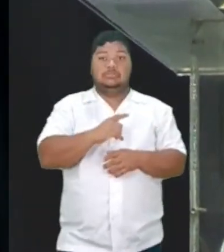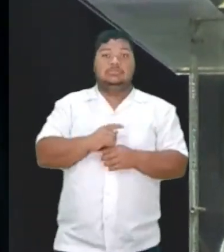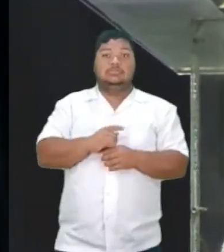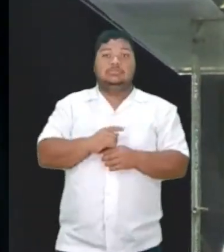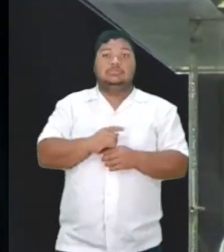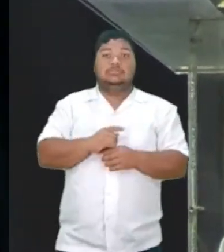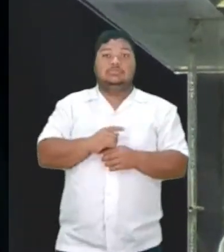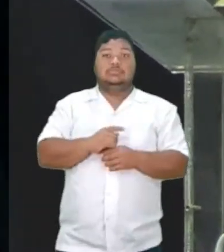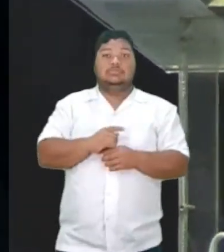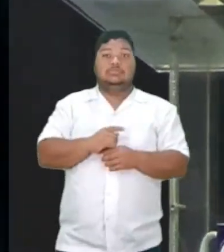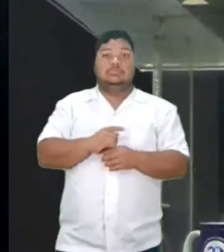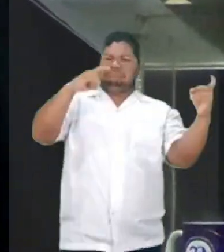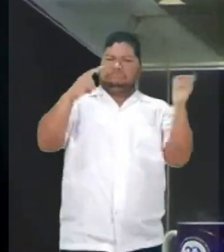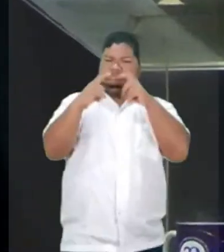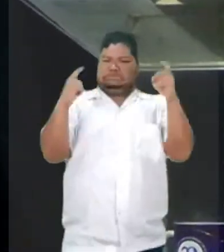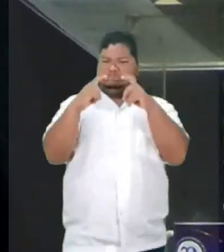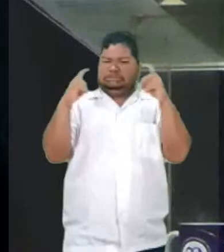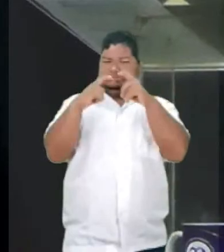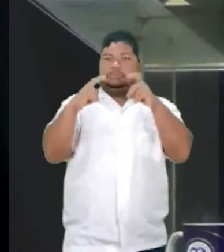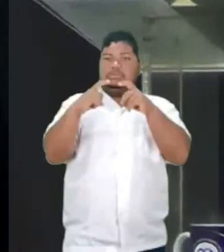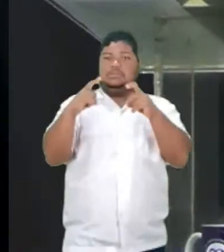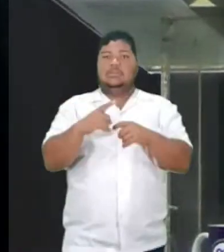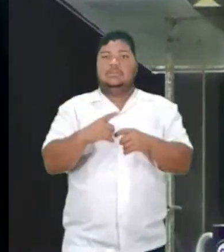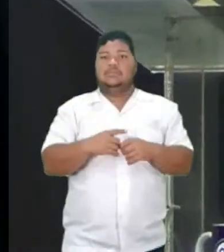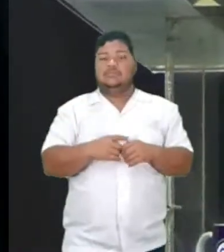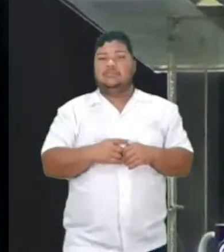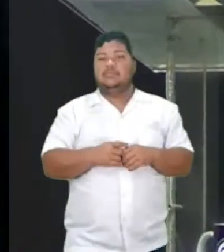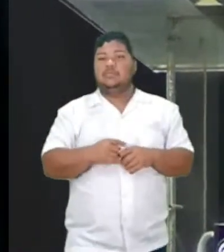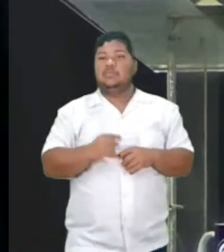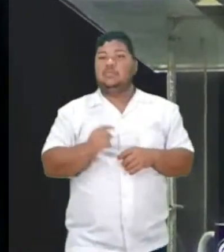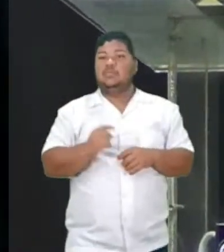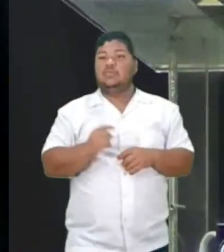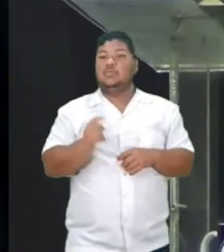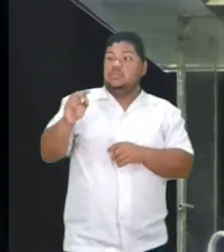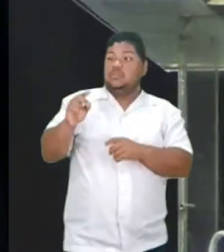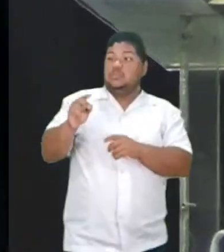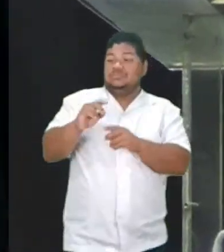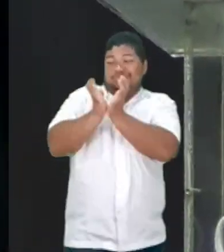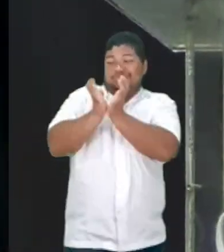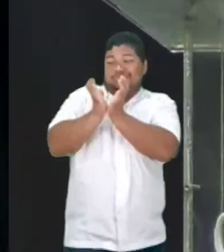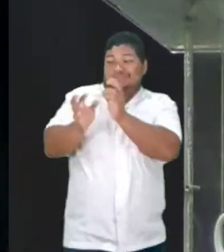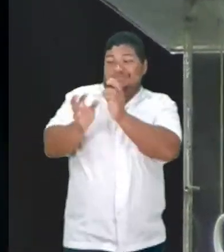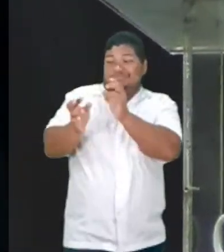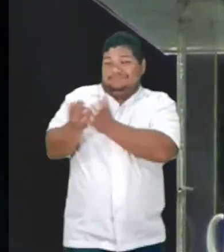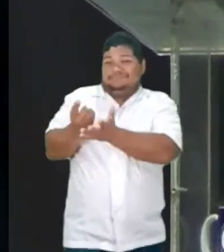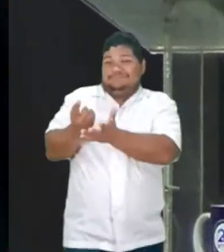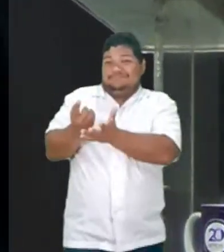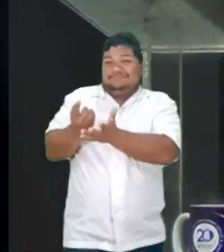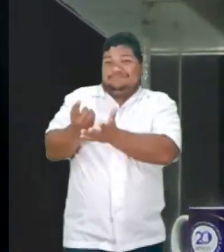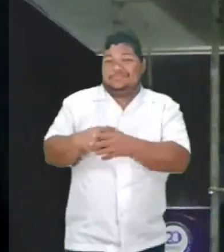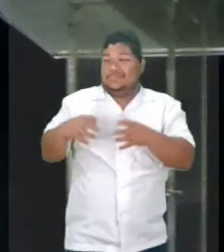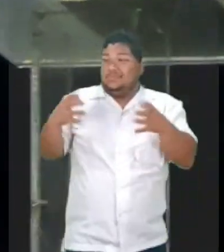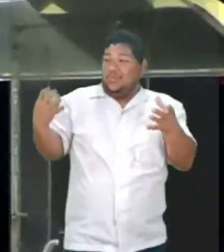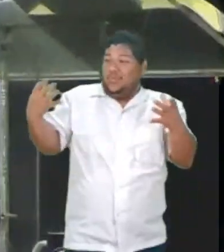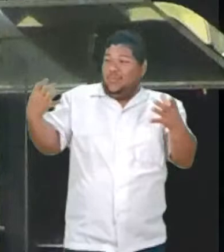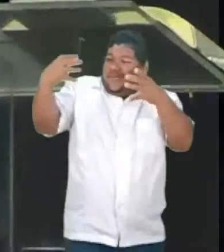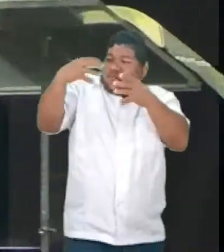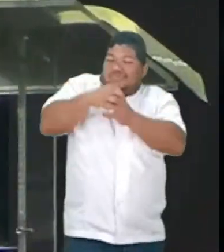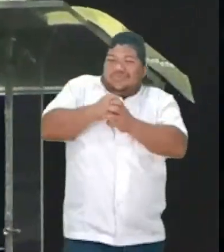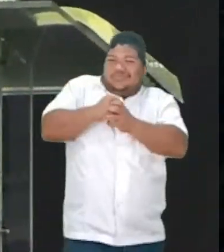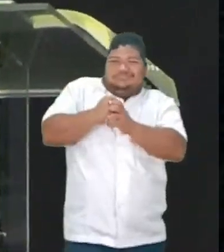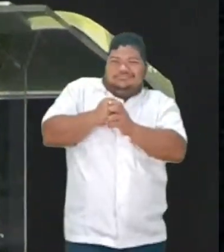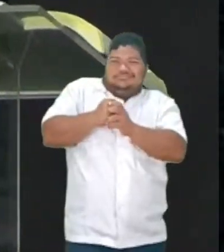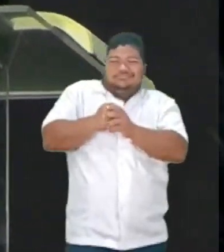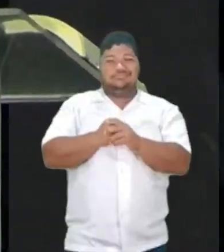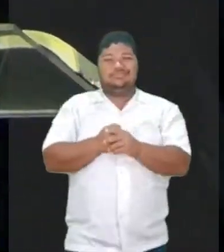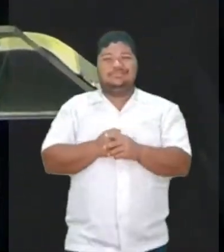confronto. Nenhum grupo de estudo disse, olha, o que esse grupo fez está errado. Não, apenas agregou, acrescentou. E